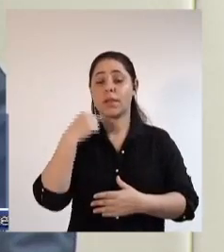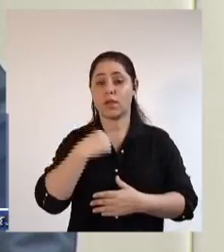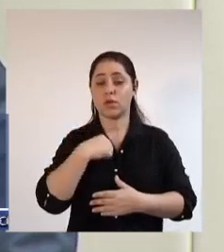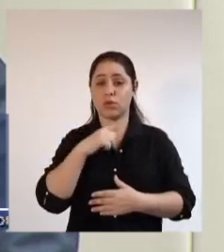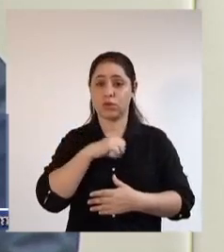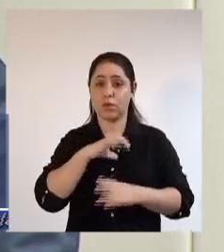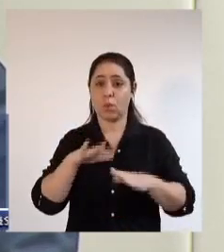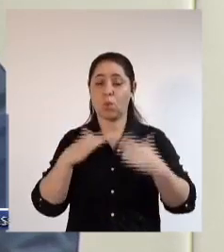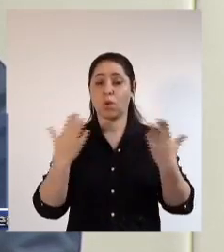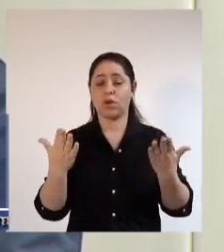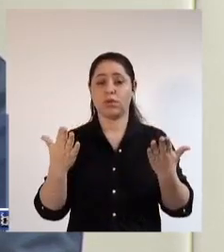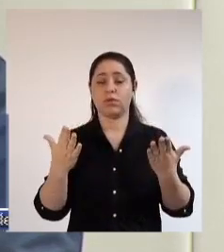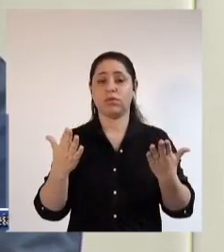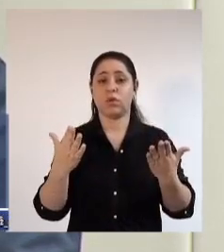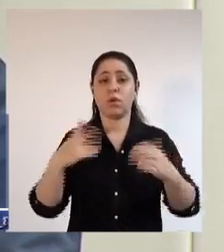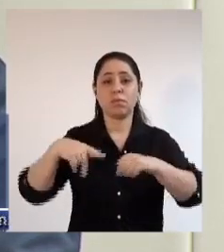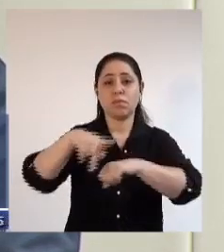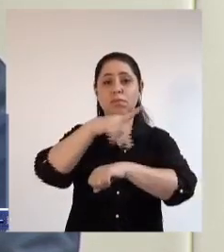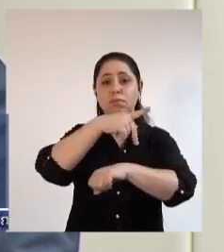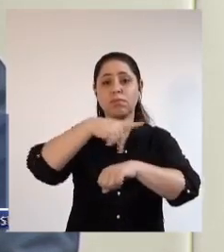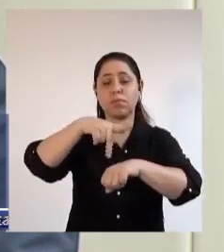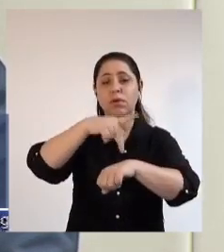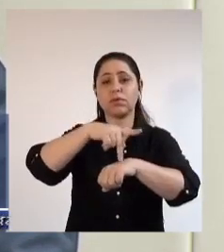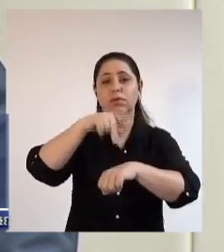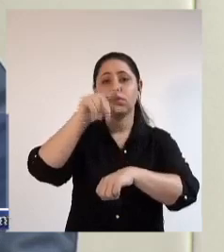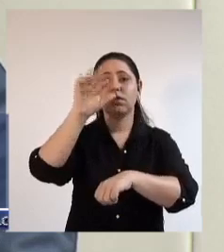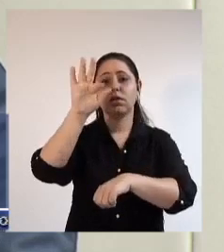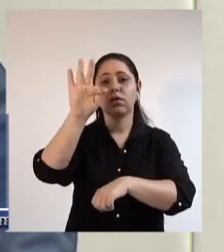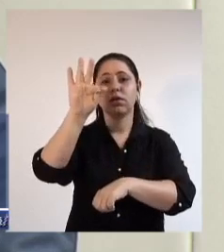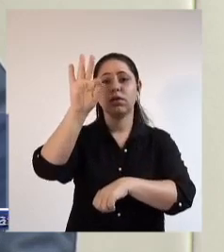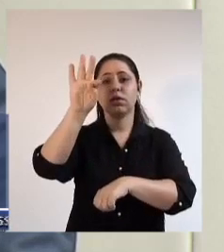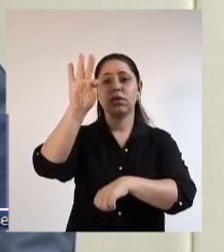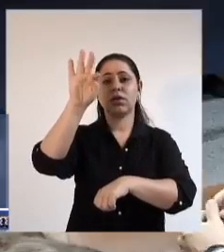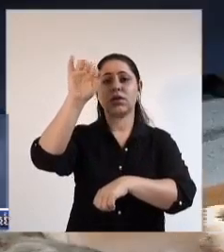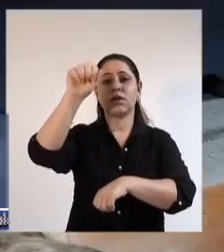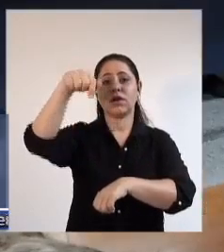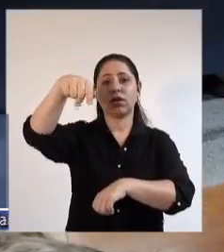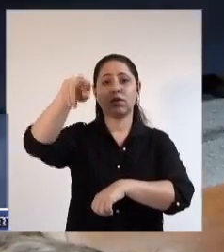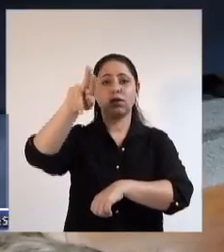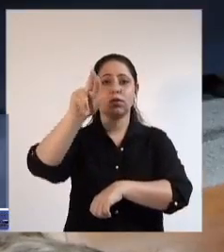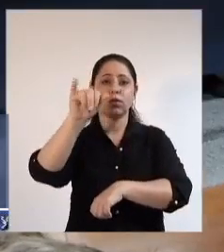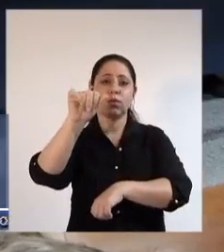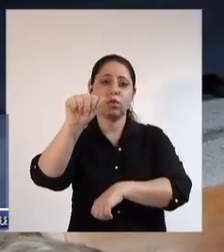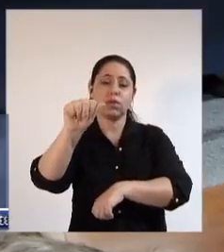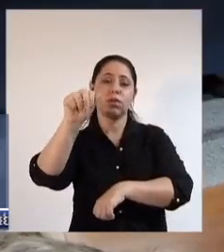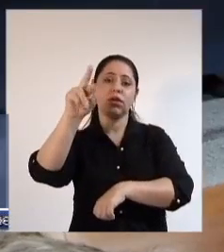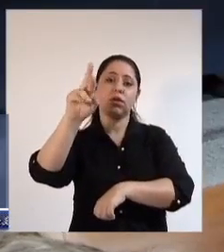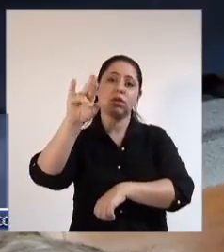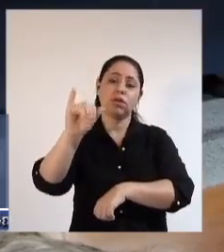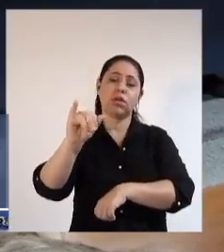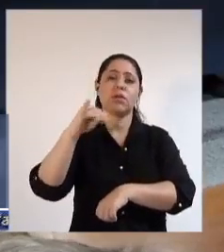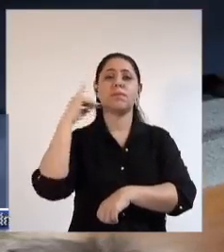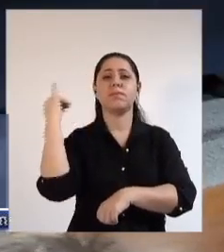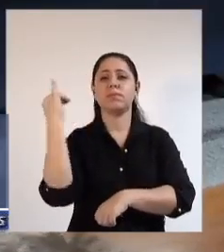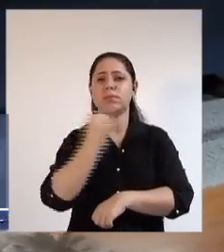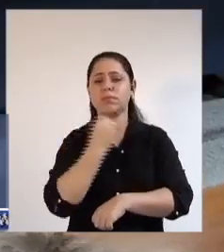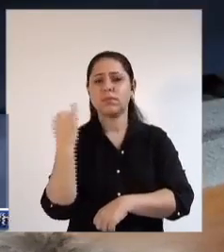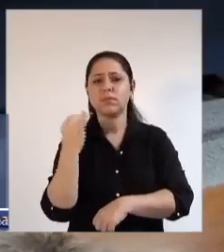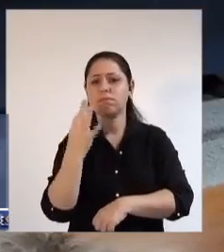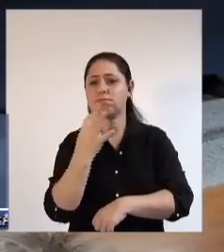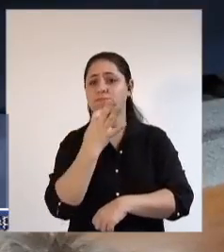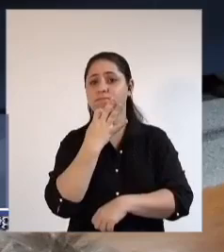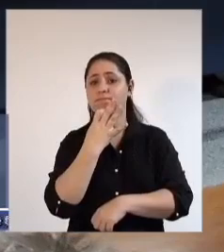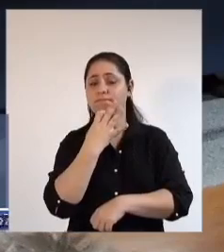conhecer o parque do taquari é e eu acho importante como vocês foram conhecer o parque